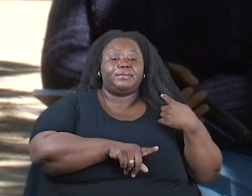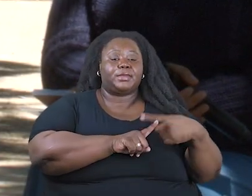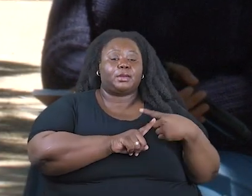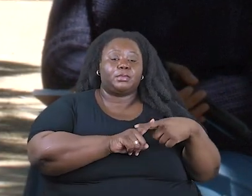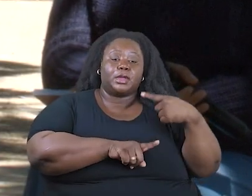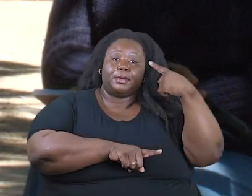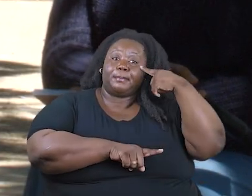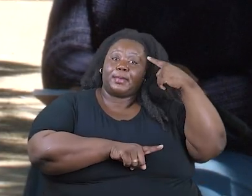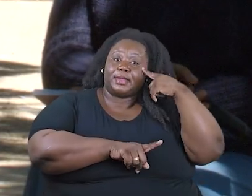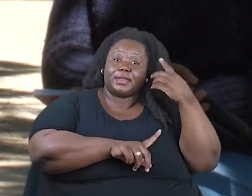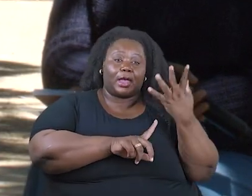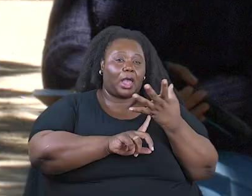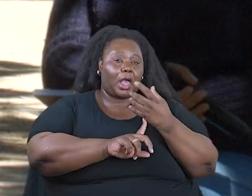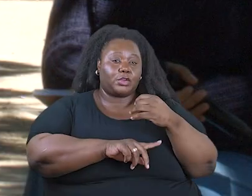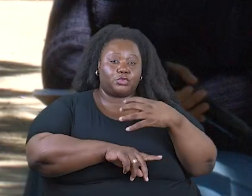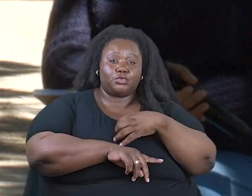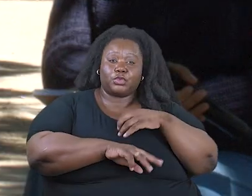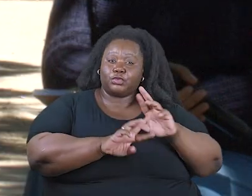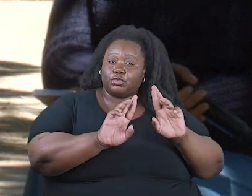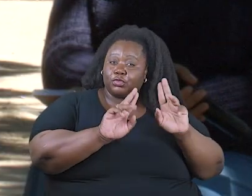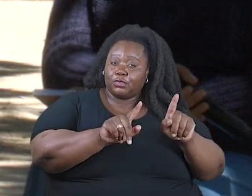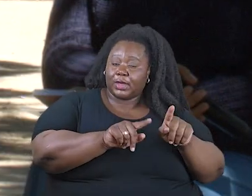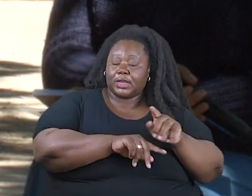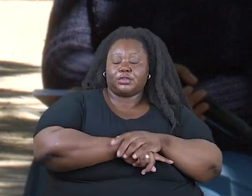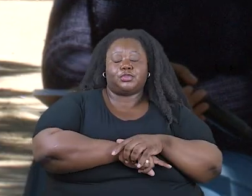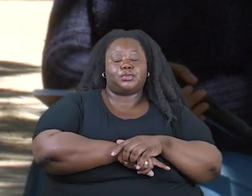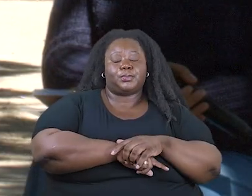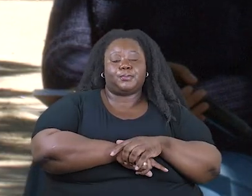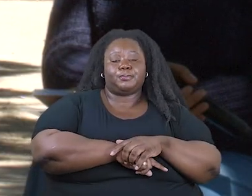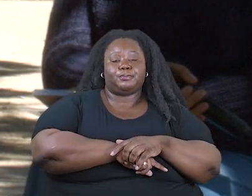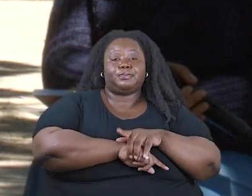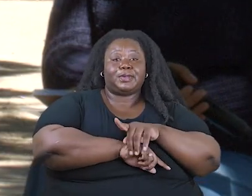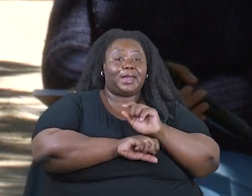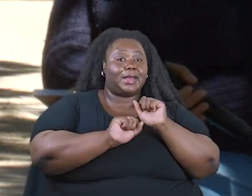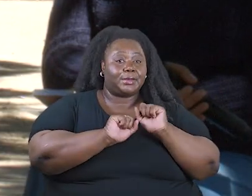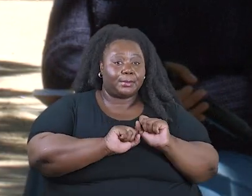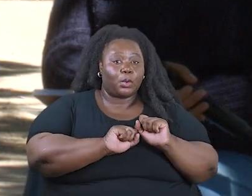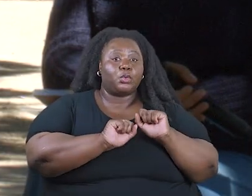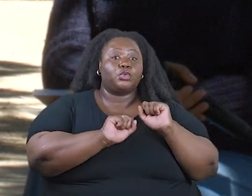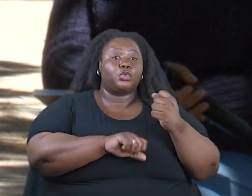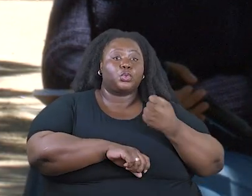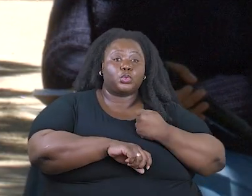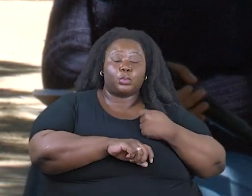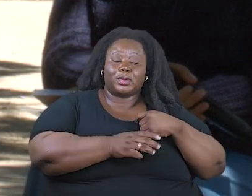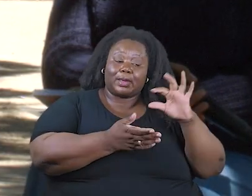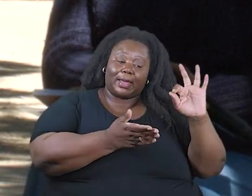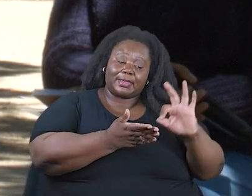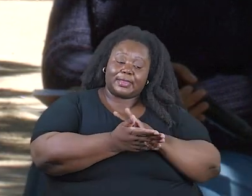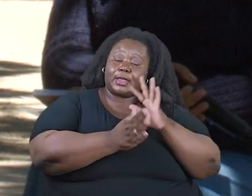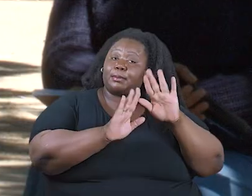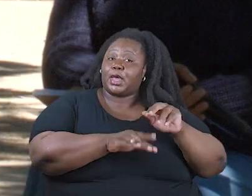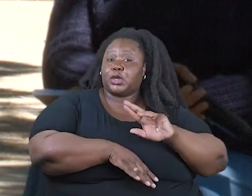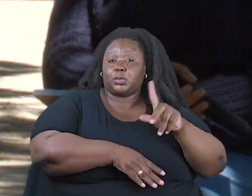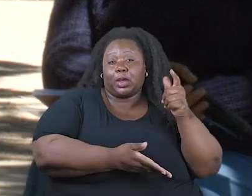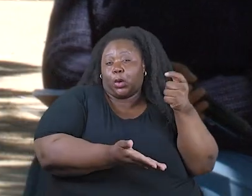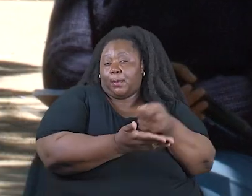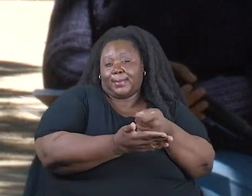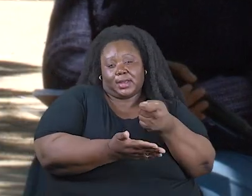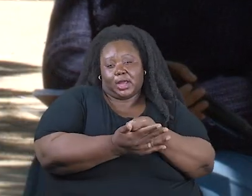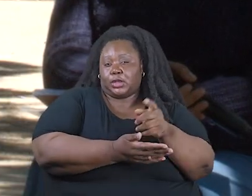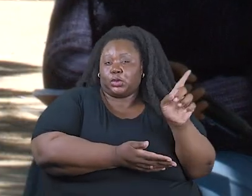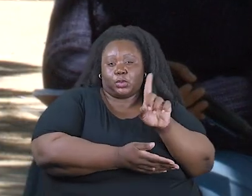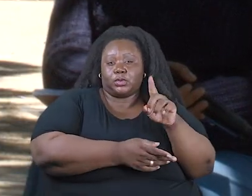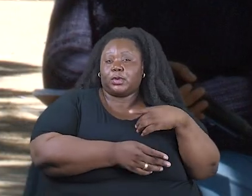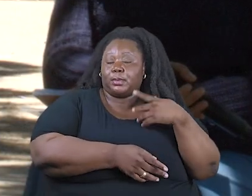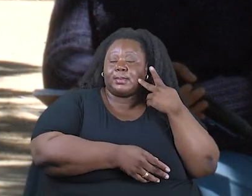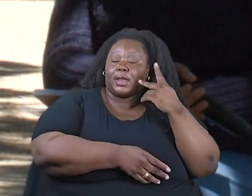pensar a obra de arte de um jeito diferente, ele pode ser numerado e assinado, mas isso não é fundamental para que